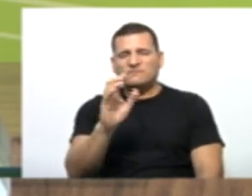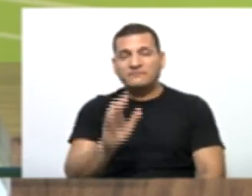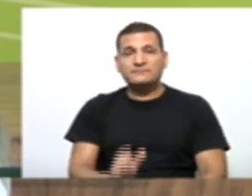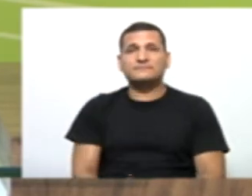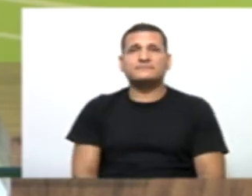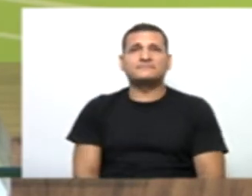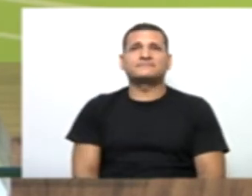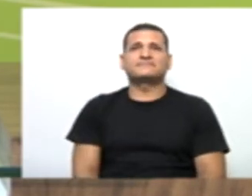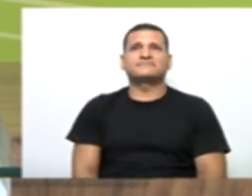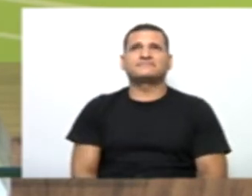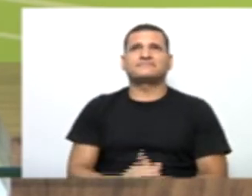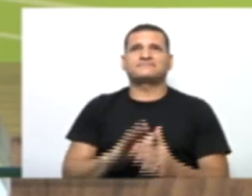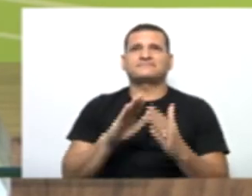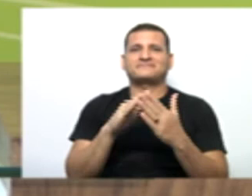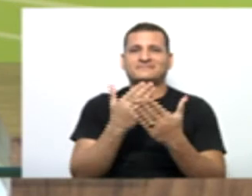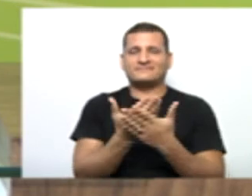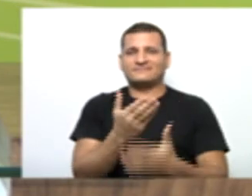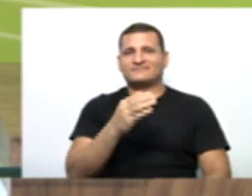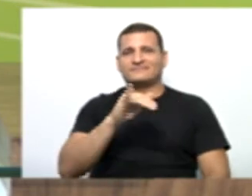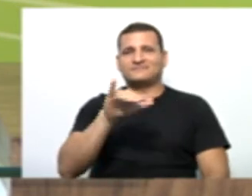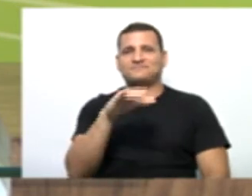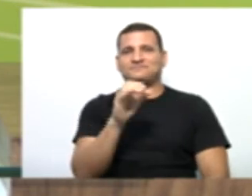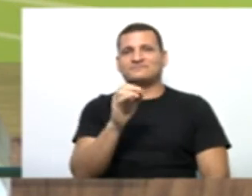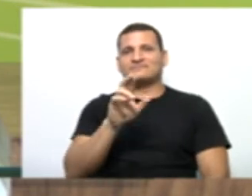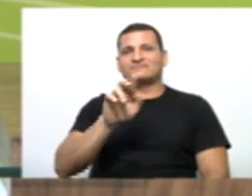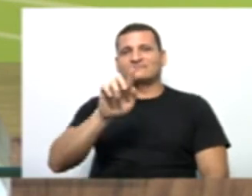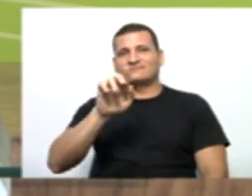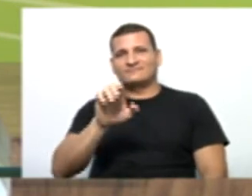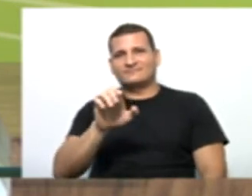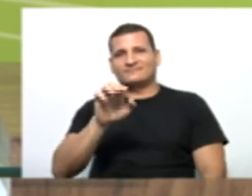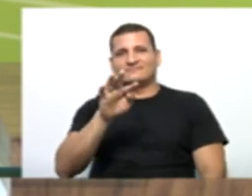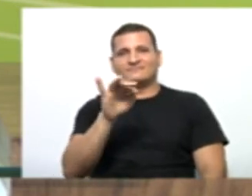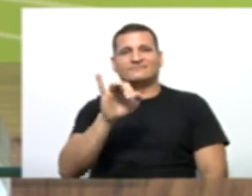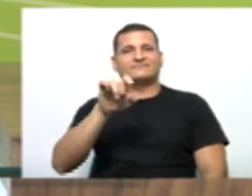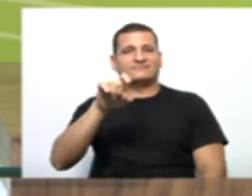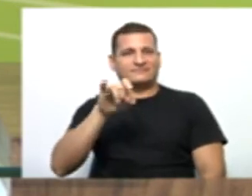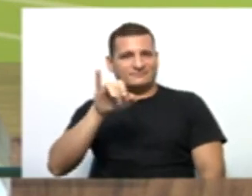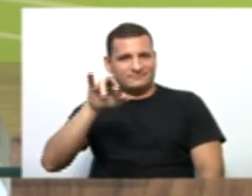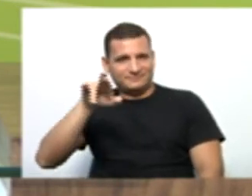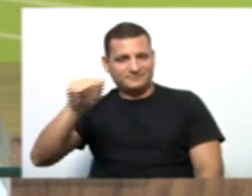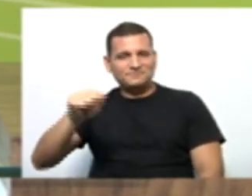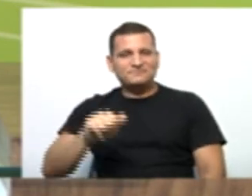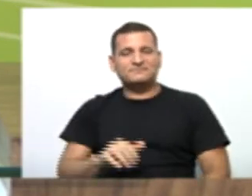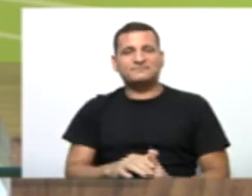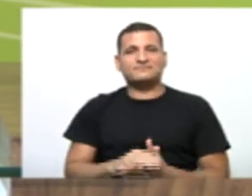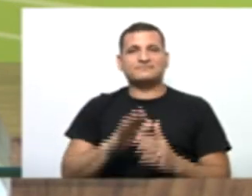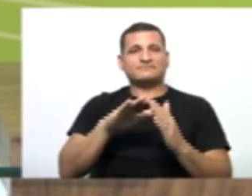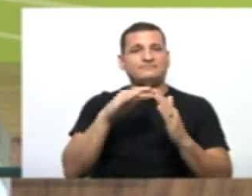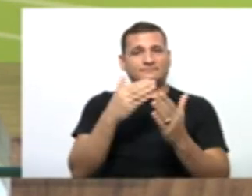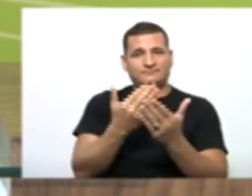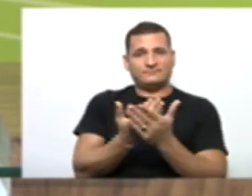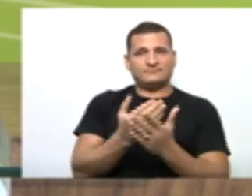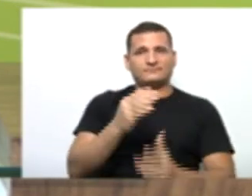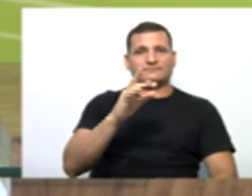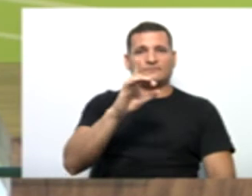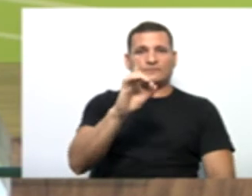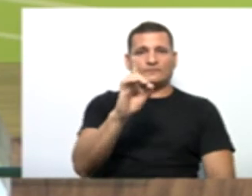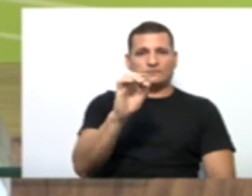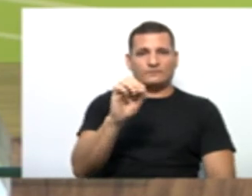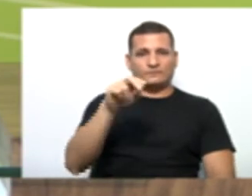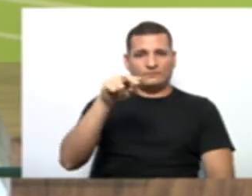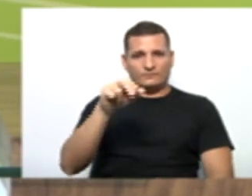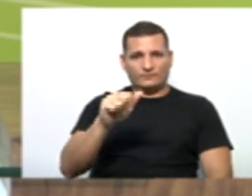respondeu corretamente todas as colunas. E também da escola Dona Benta, distrito Nova Riachuelo